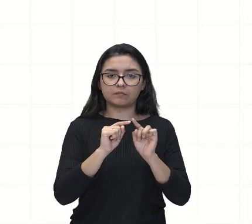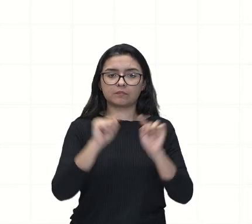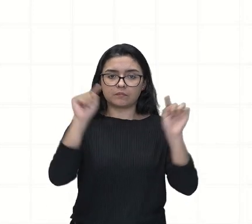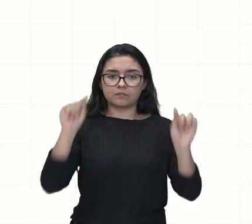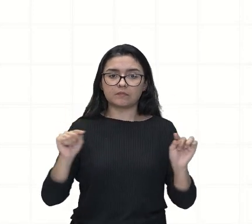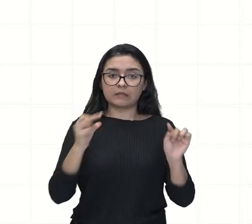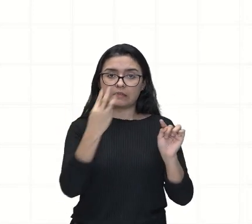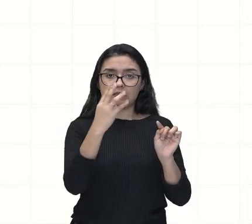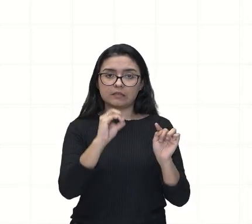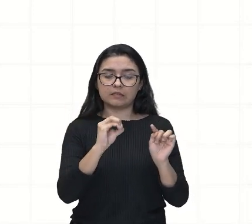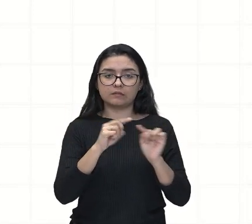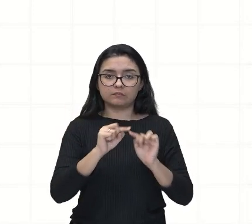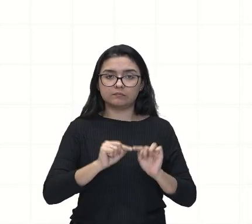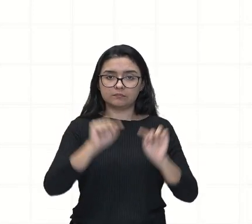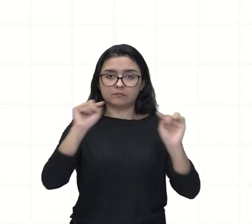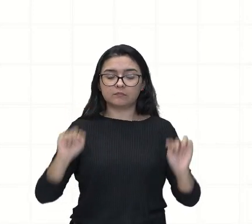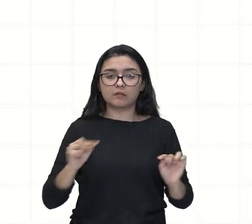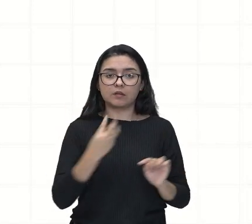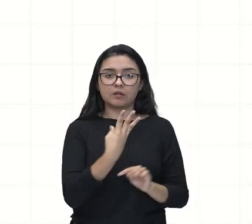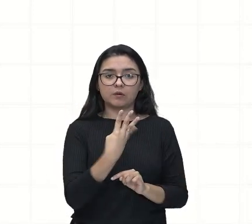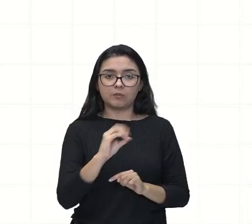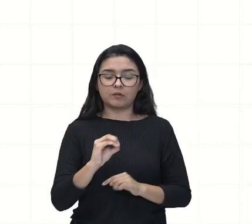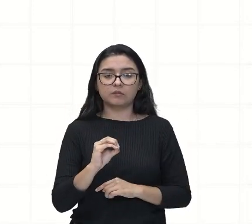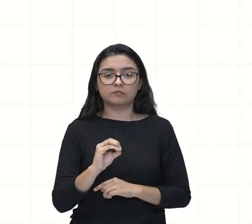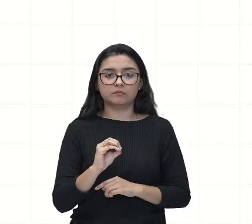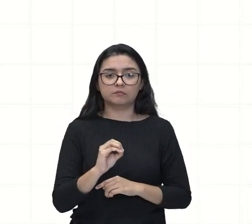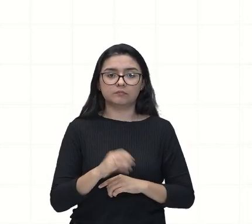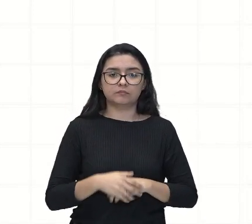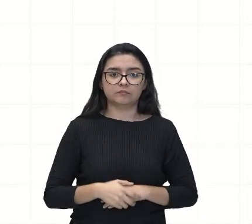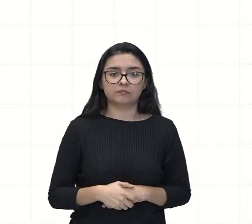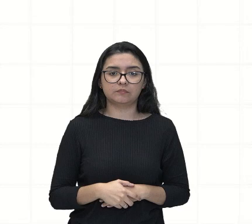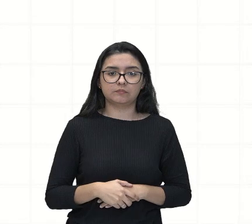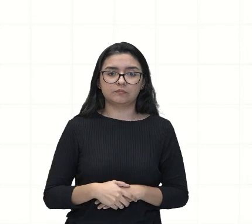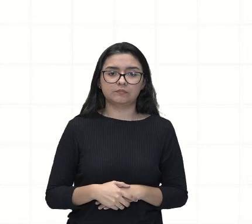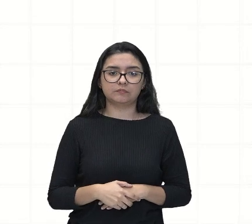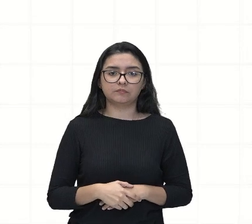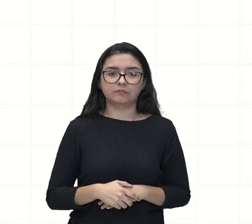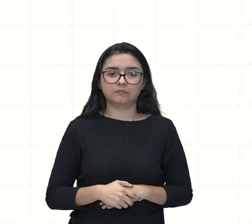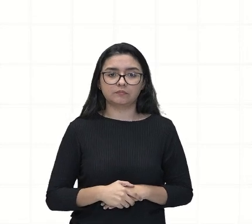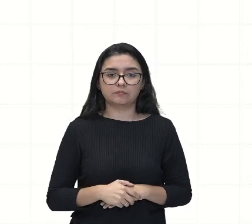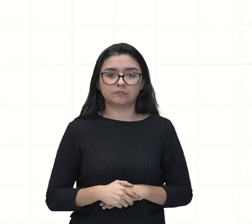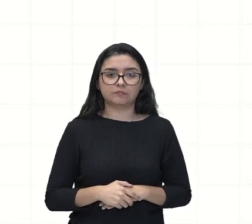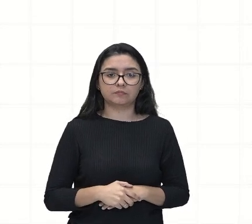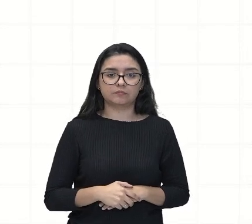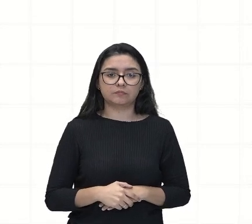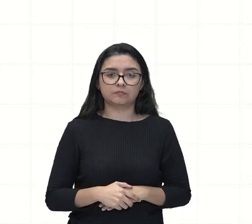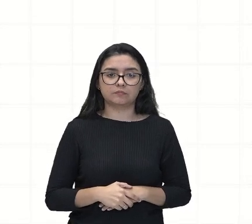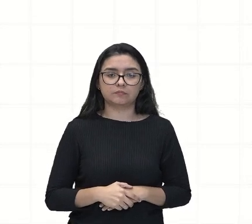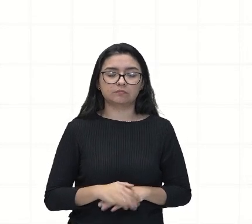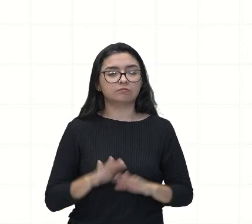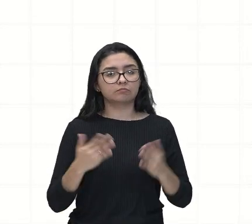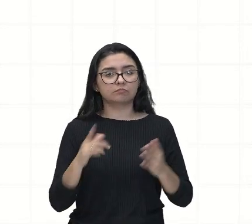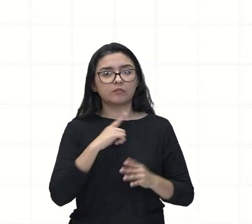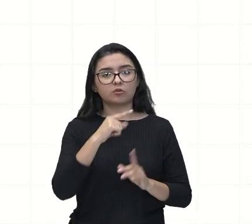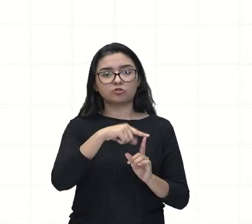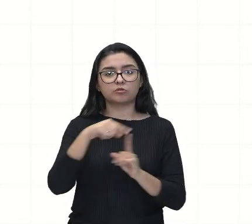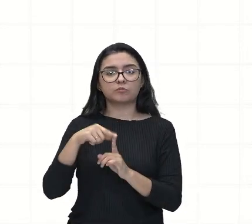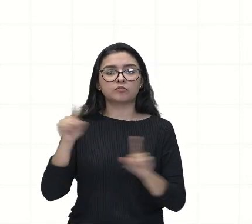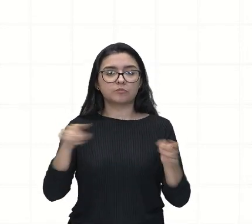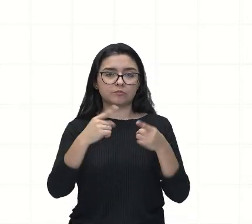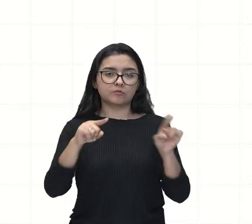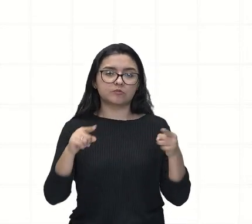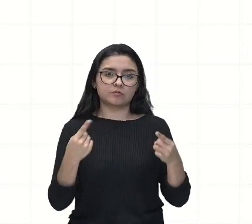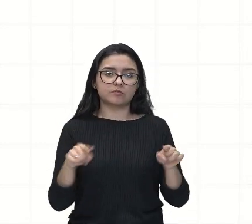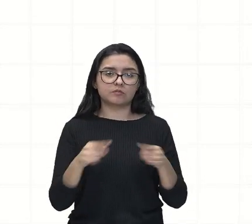30 e 40. Tudo bem? Então, é um valor que está entre 30 e 40. Então, esse aqui seria um estilo, né,